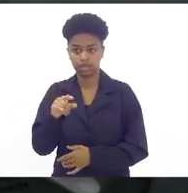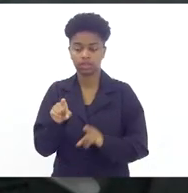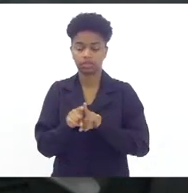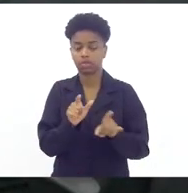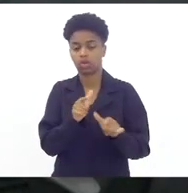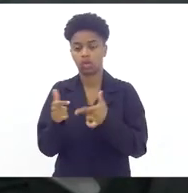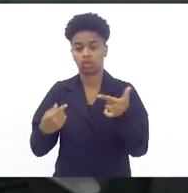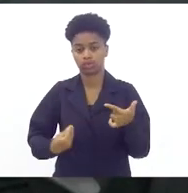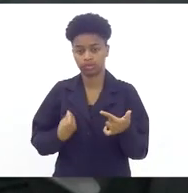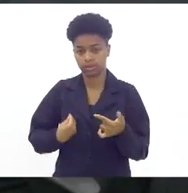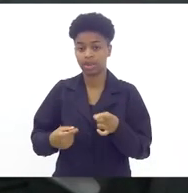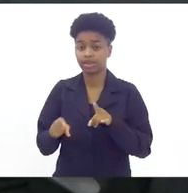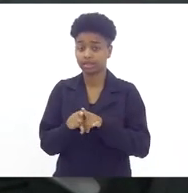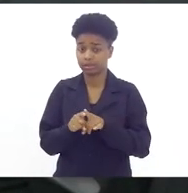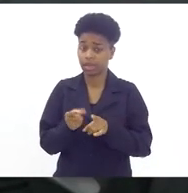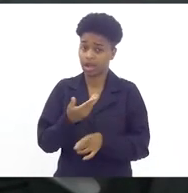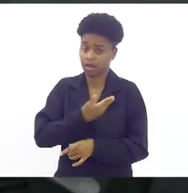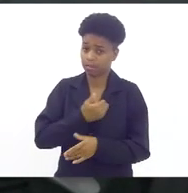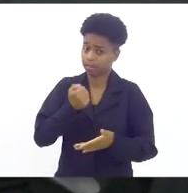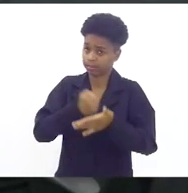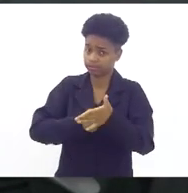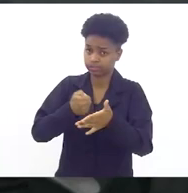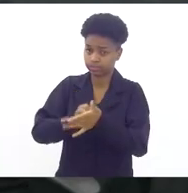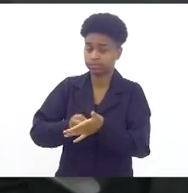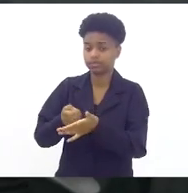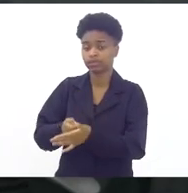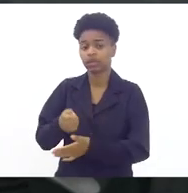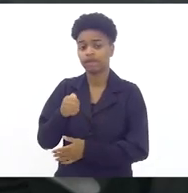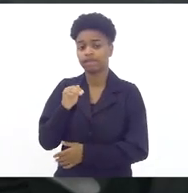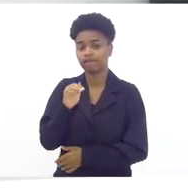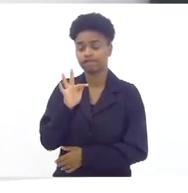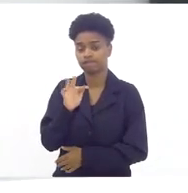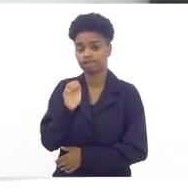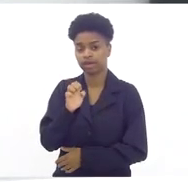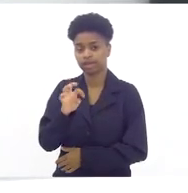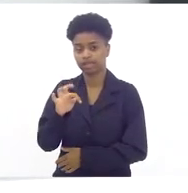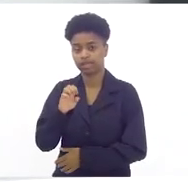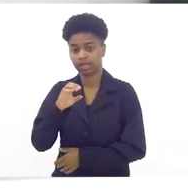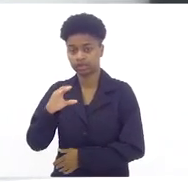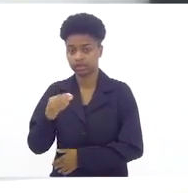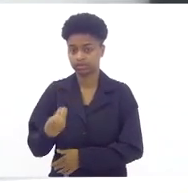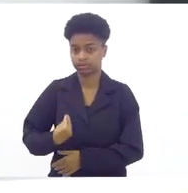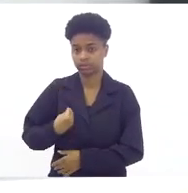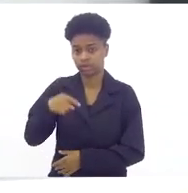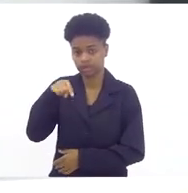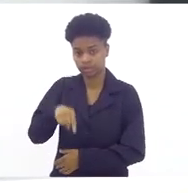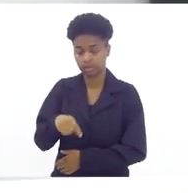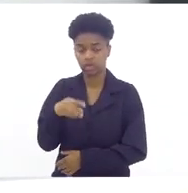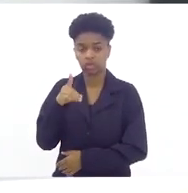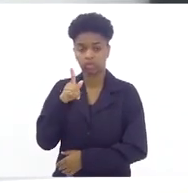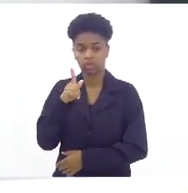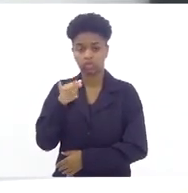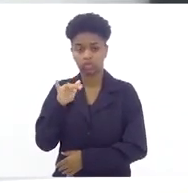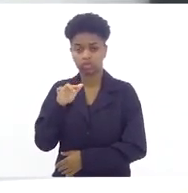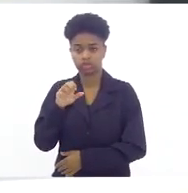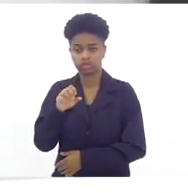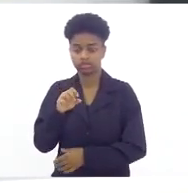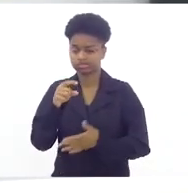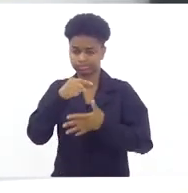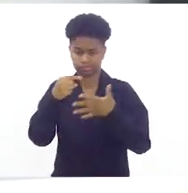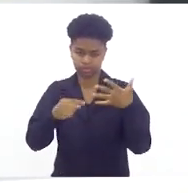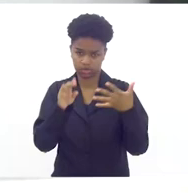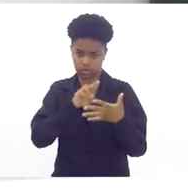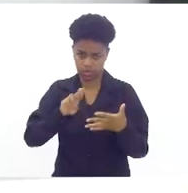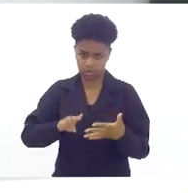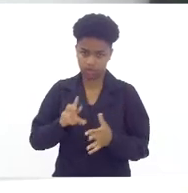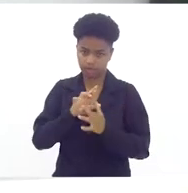aos companheiros aí de luta né da Faetec que aqui estão né os queridos Gustavo Marcelo Maurício né